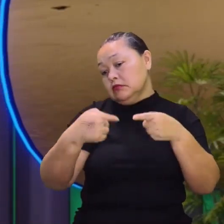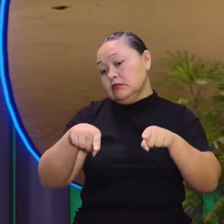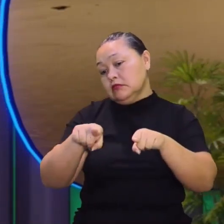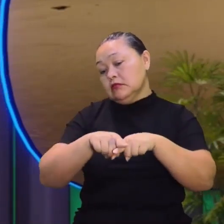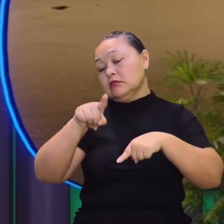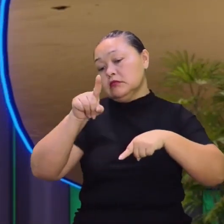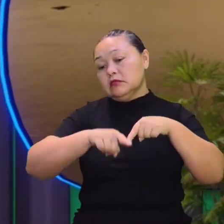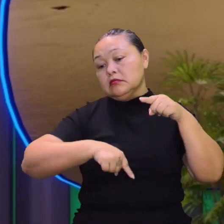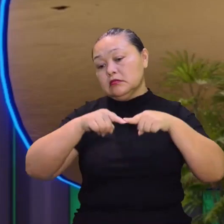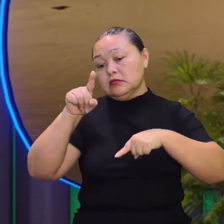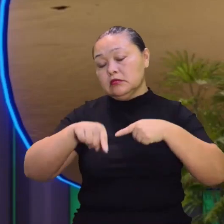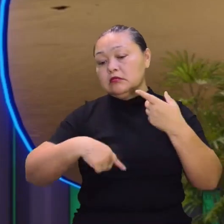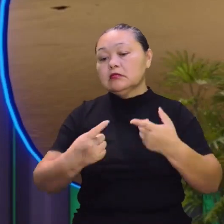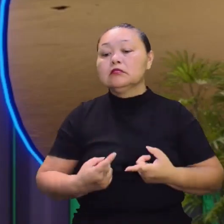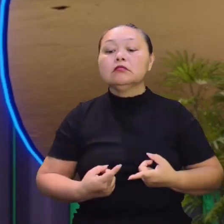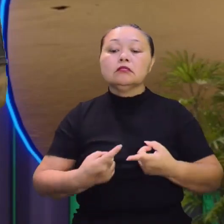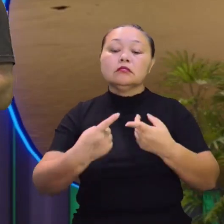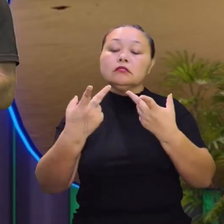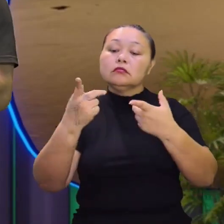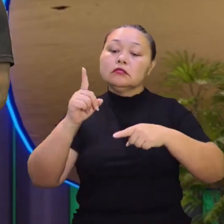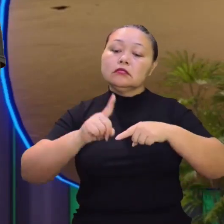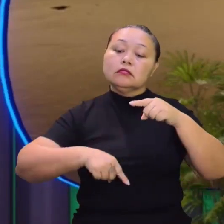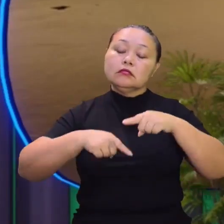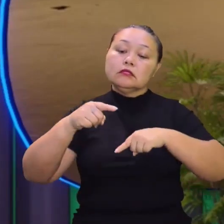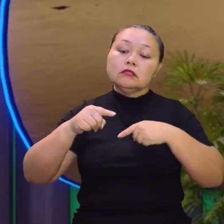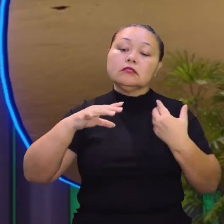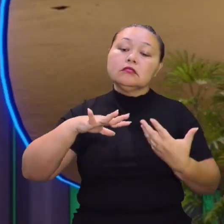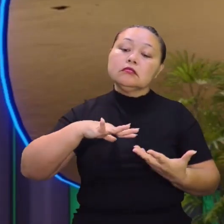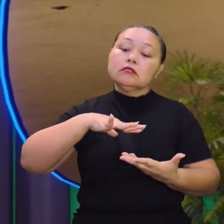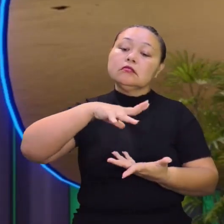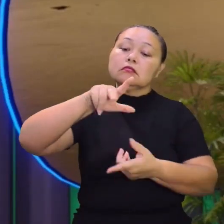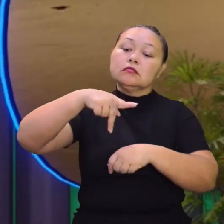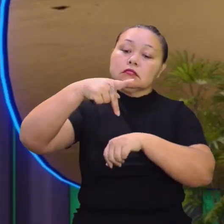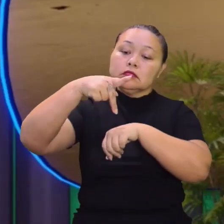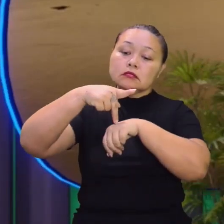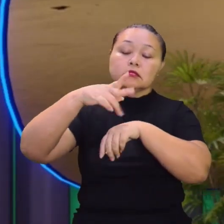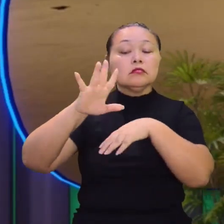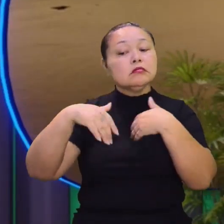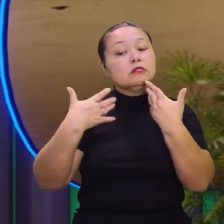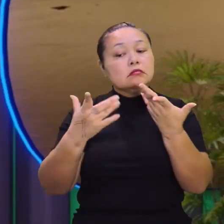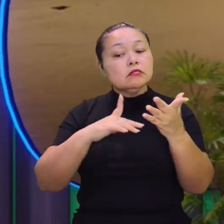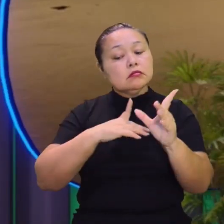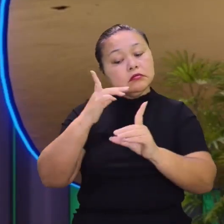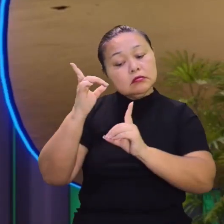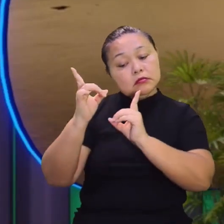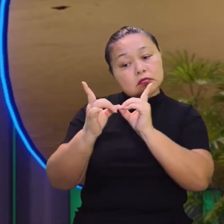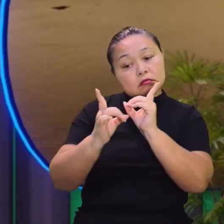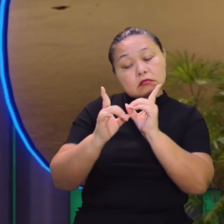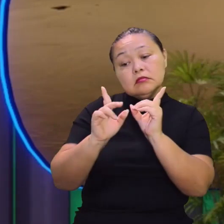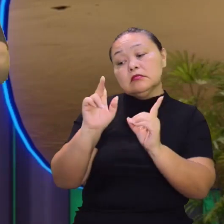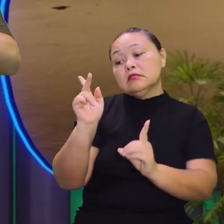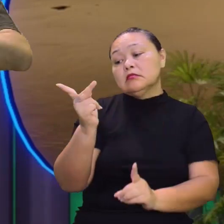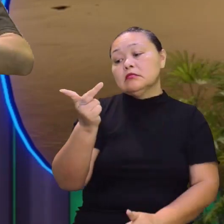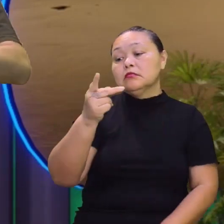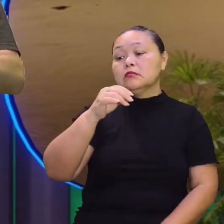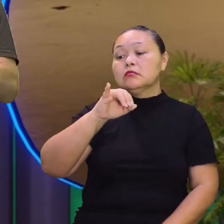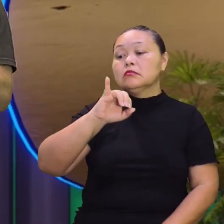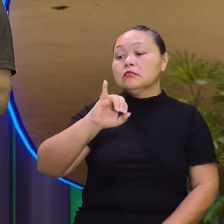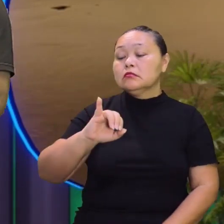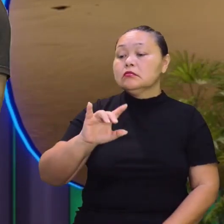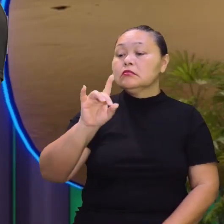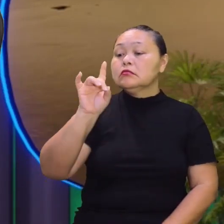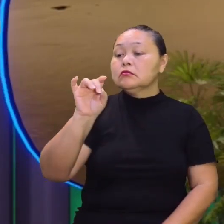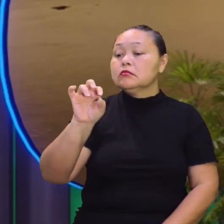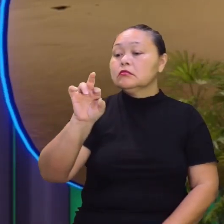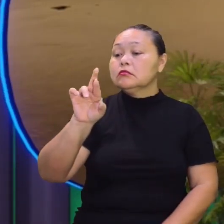exportação, global. Muito bem. Não é isso? Então, tem essa dinâmica. A hidrografia, não. A hidrografia,